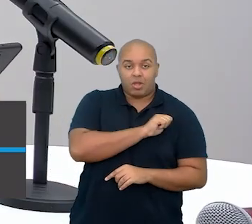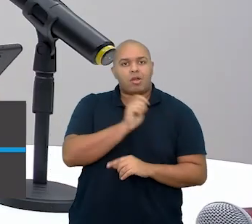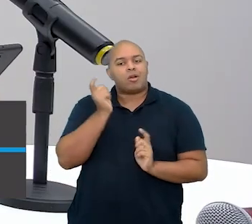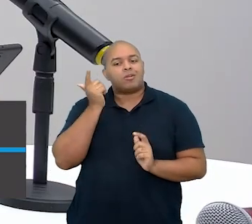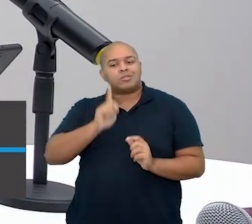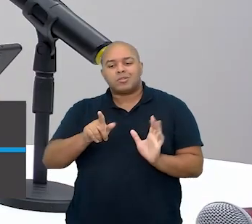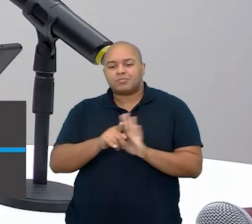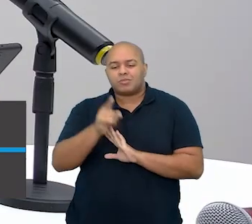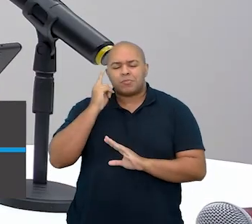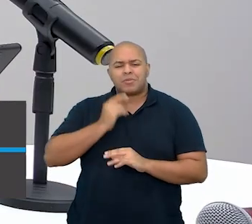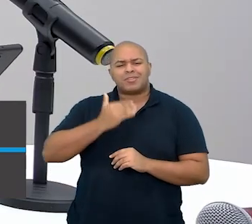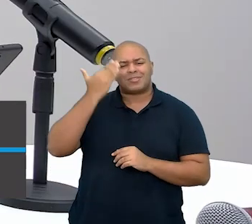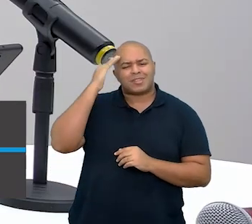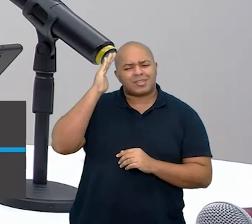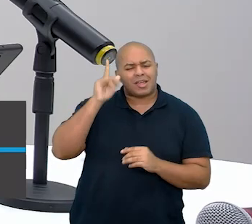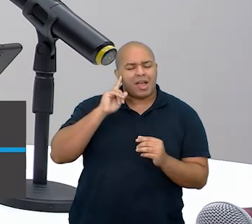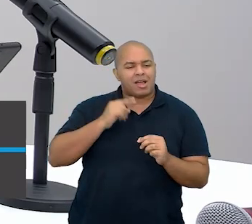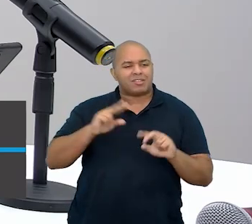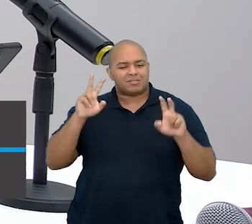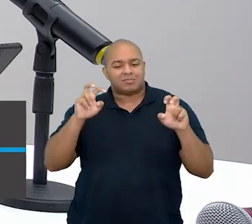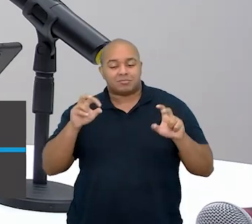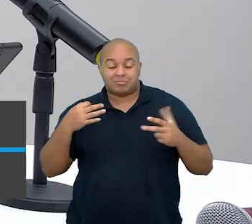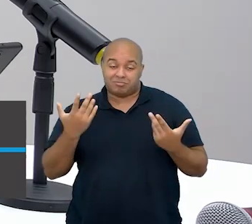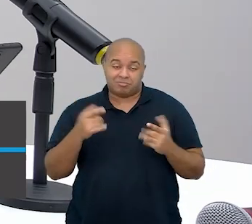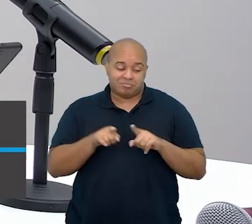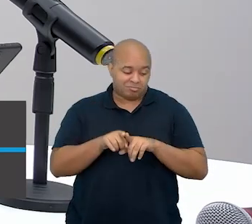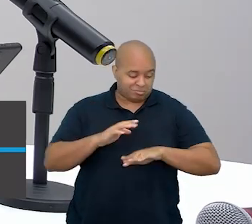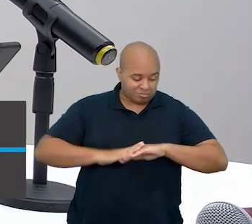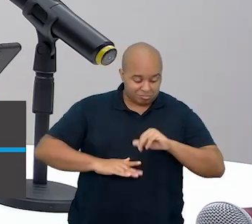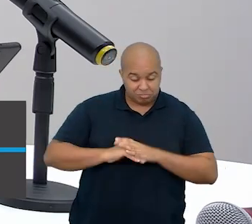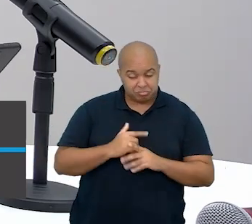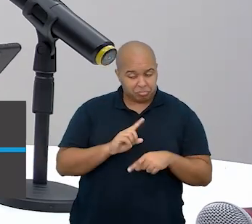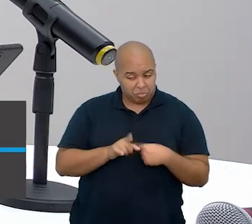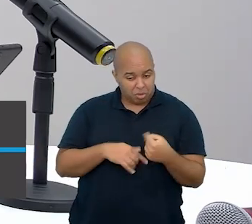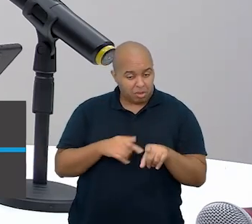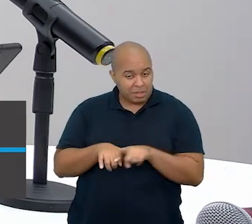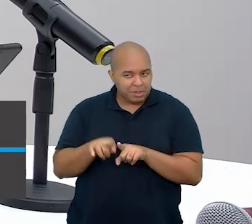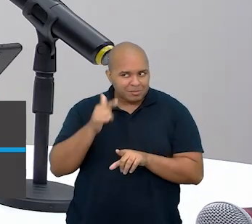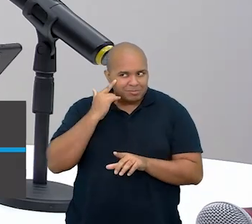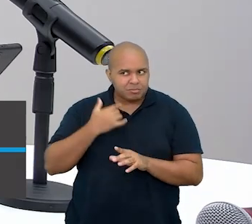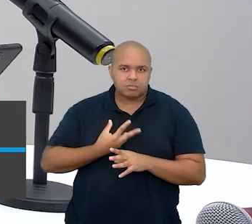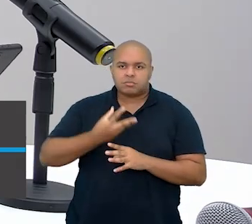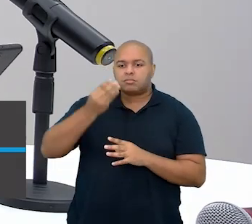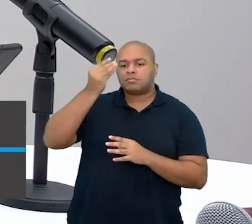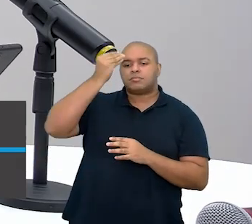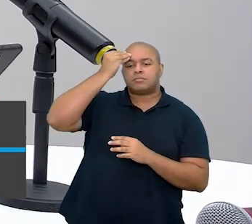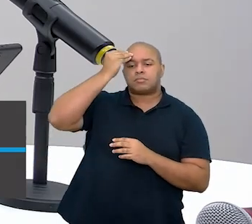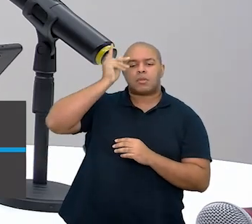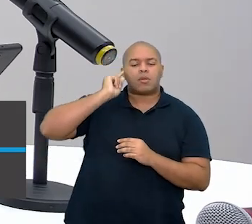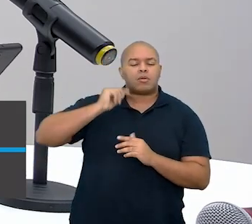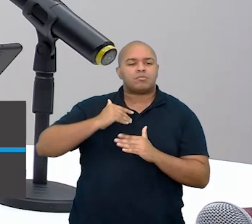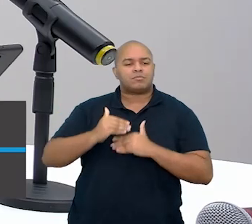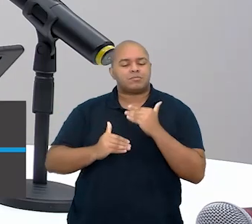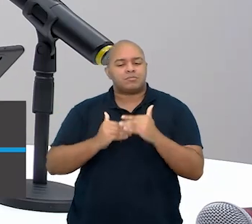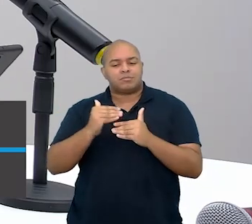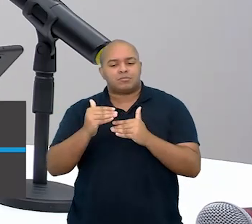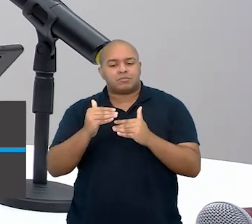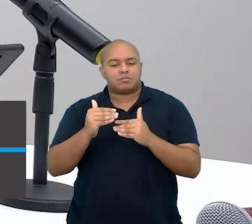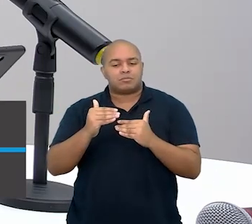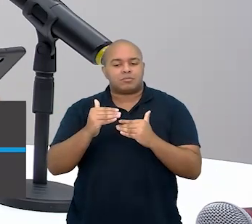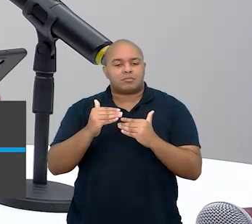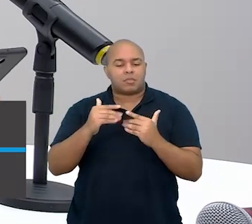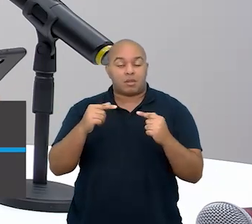possa compreender a temática, né, na prática e depois abstraí-la, as evoluções